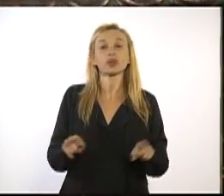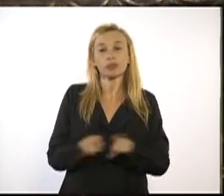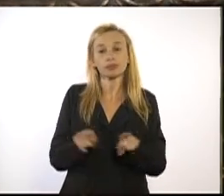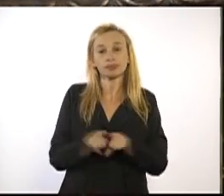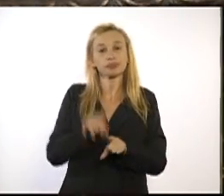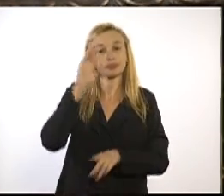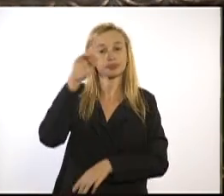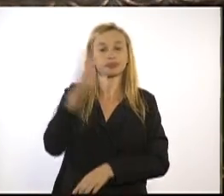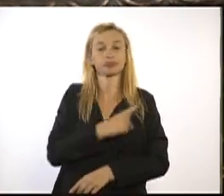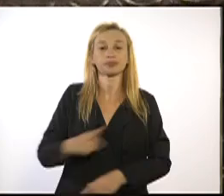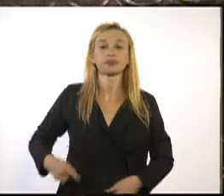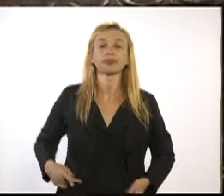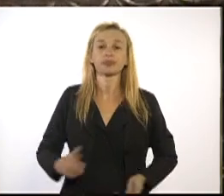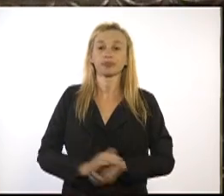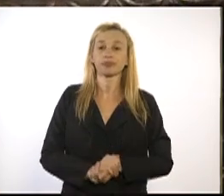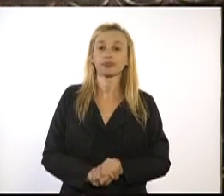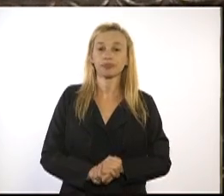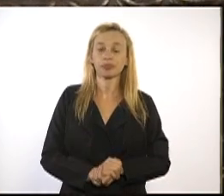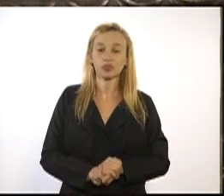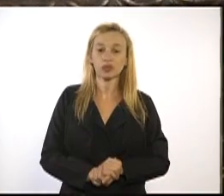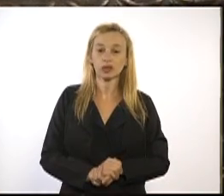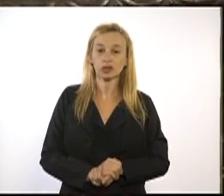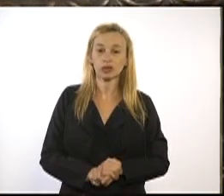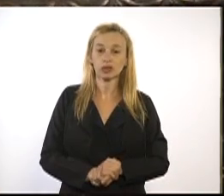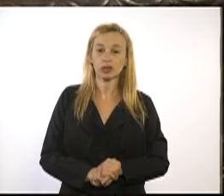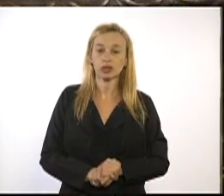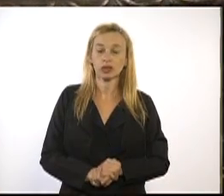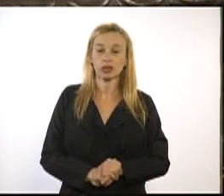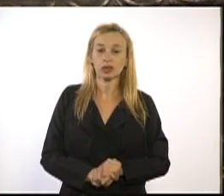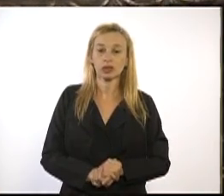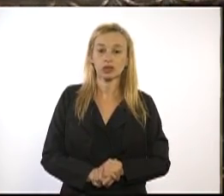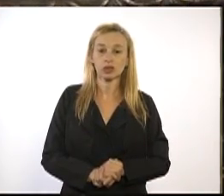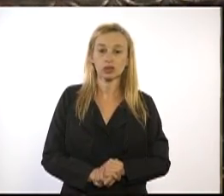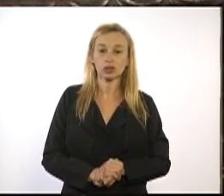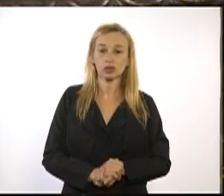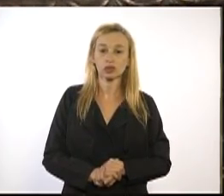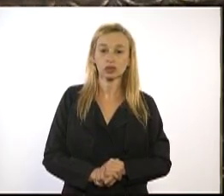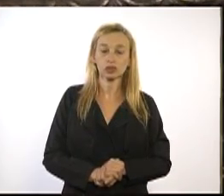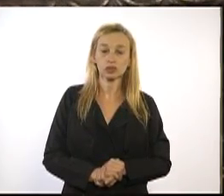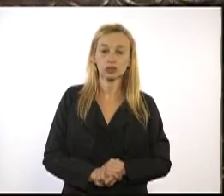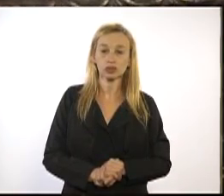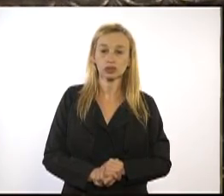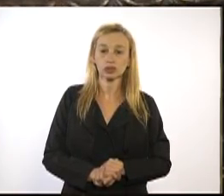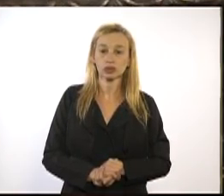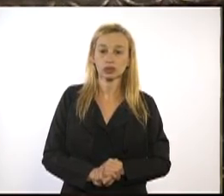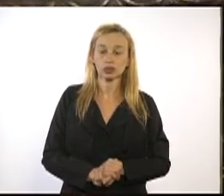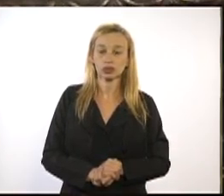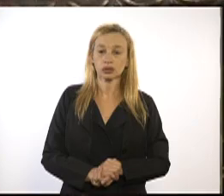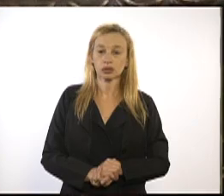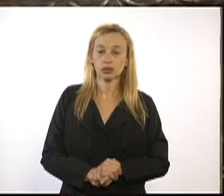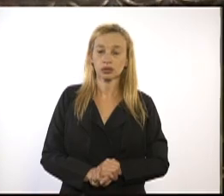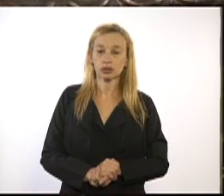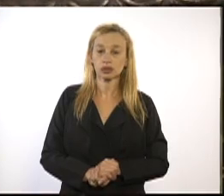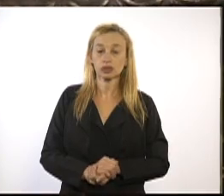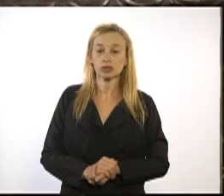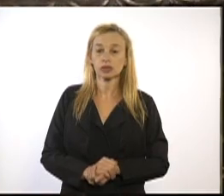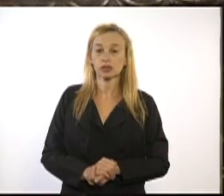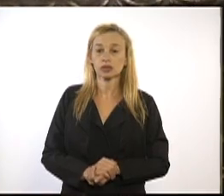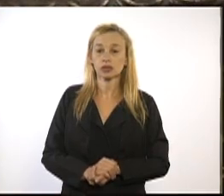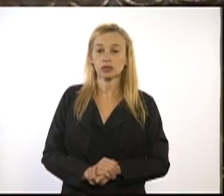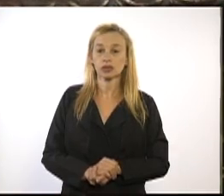presidente, na esteira do discurso do deputado